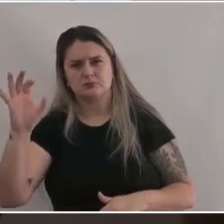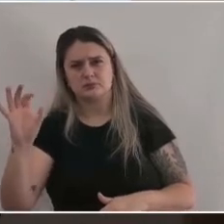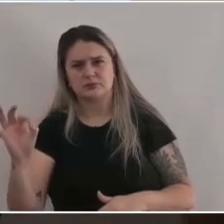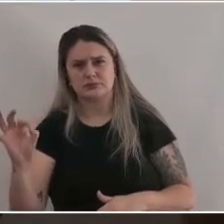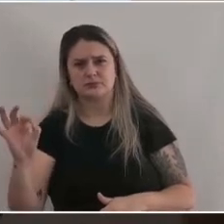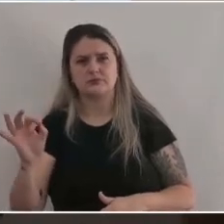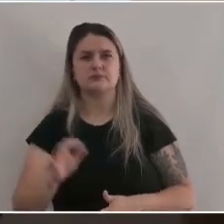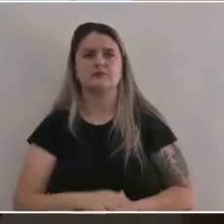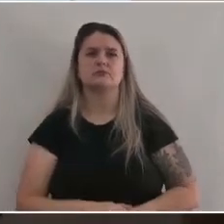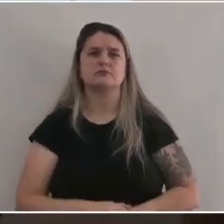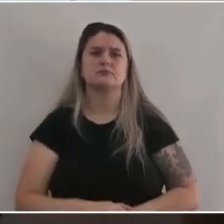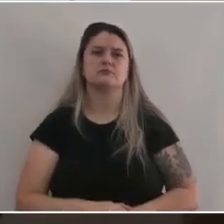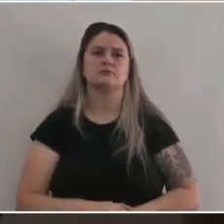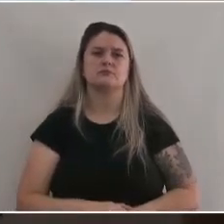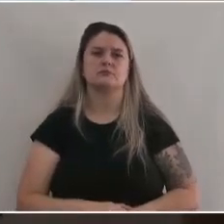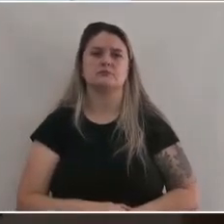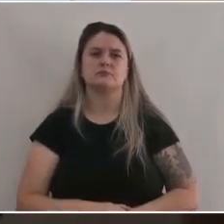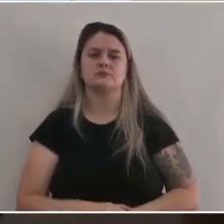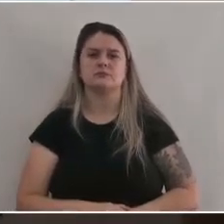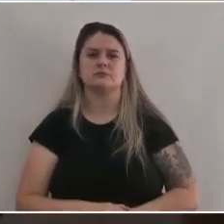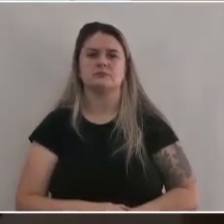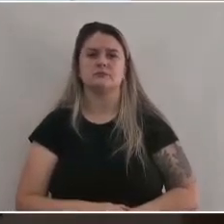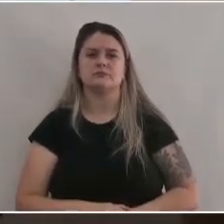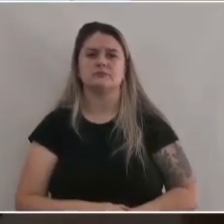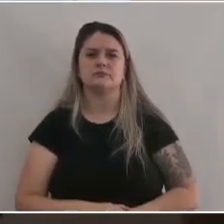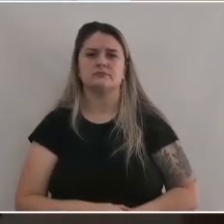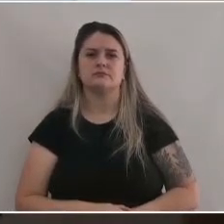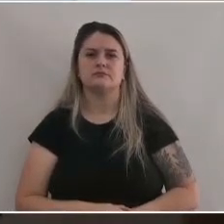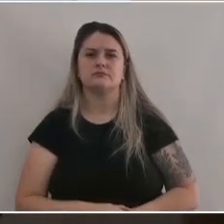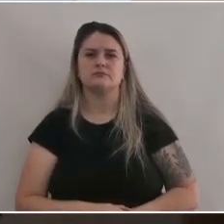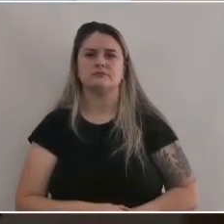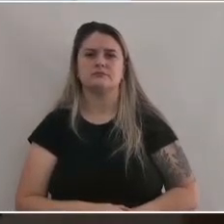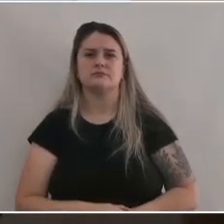13,85% do previsto para o ano.